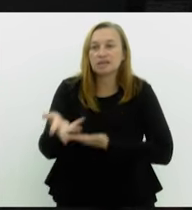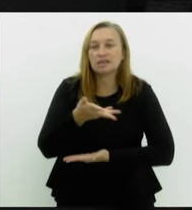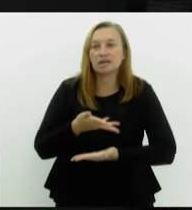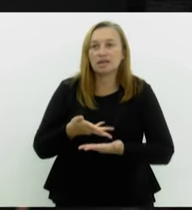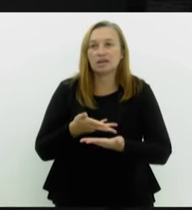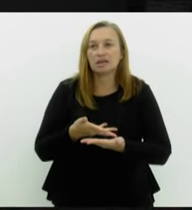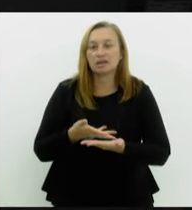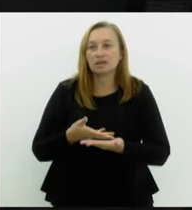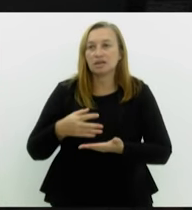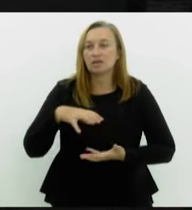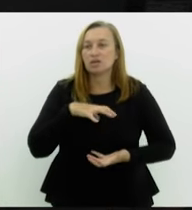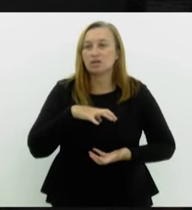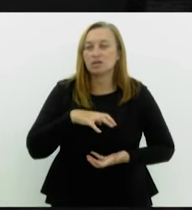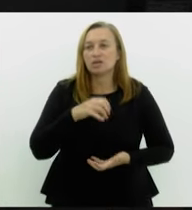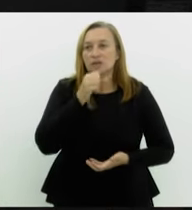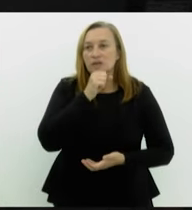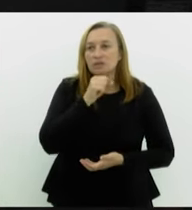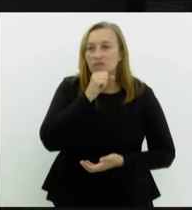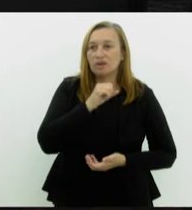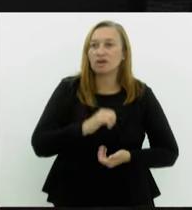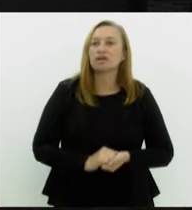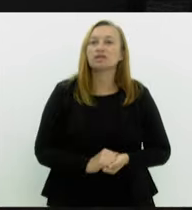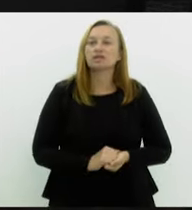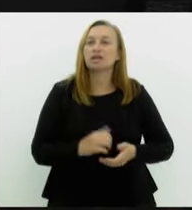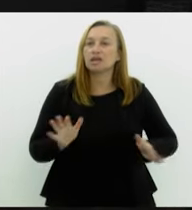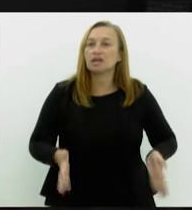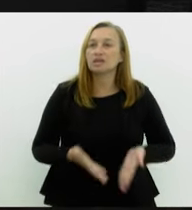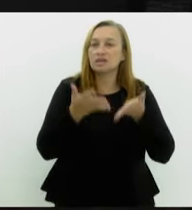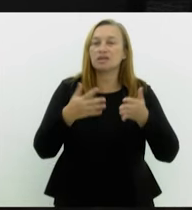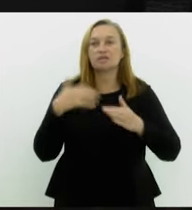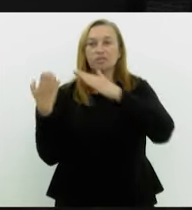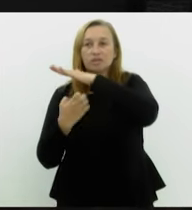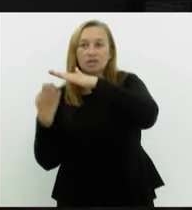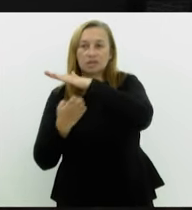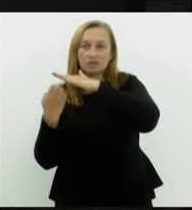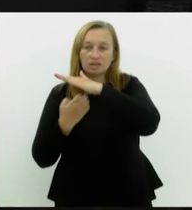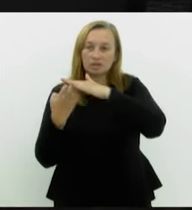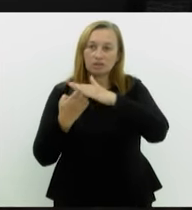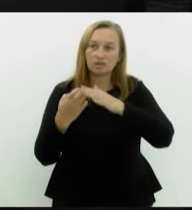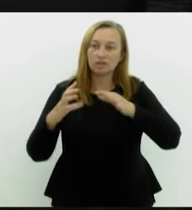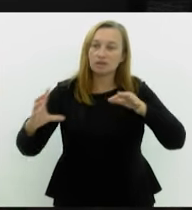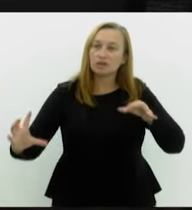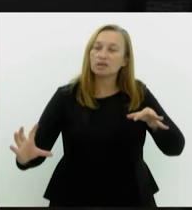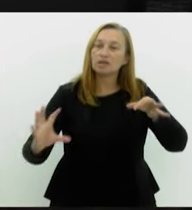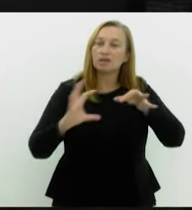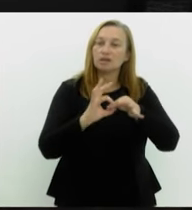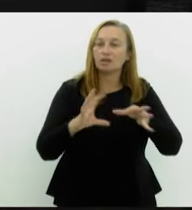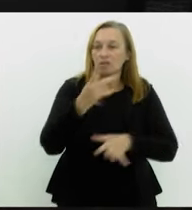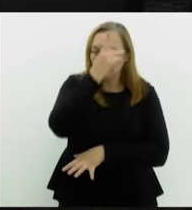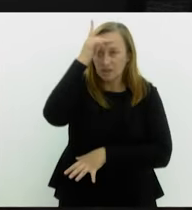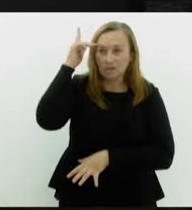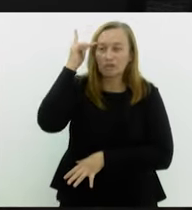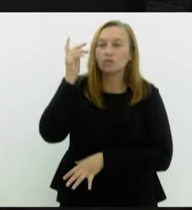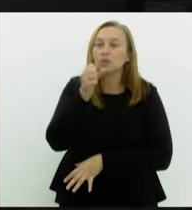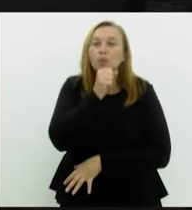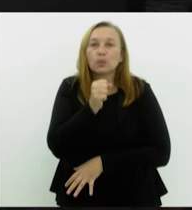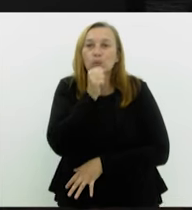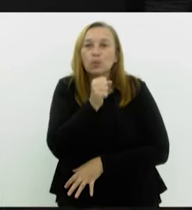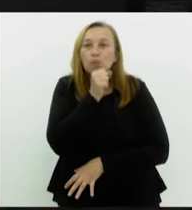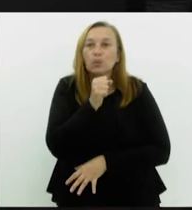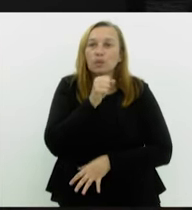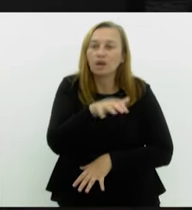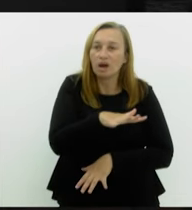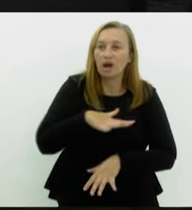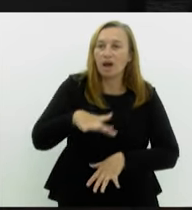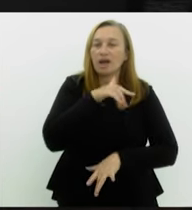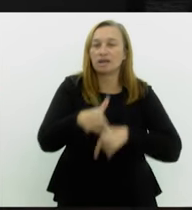para o recolhimento das iniciativas empresariais que favoreçam a integração de pessoas idosas ao mercado de